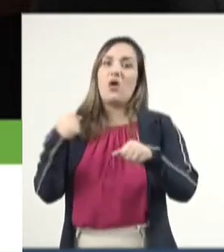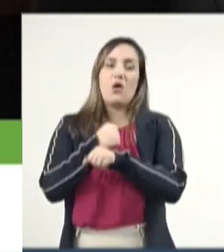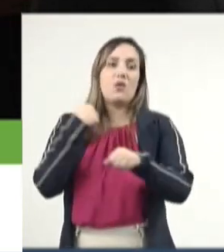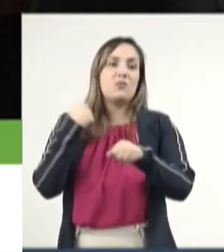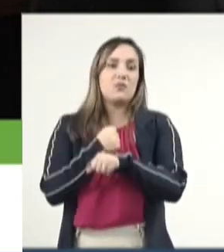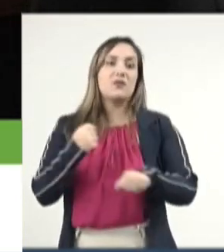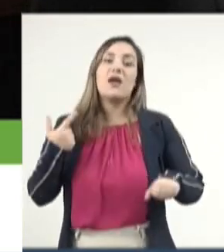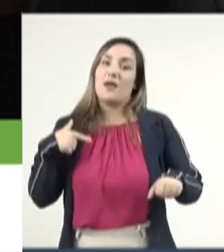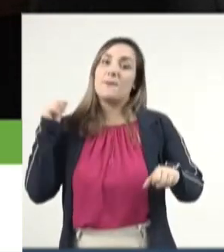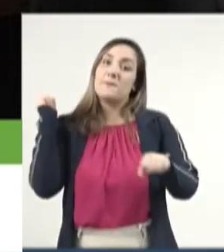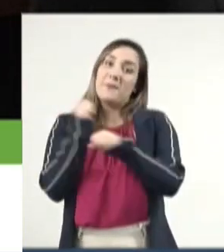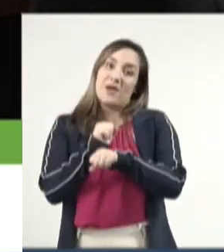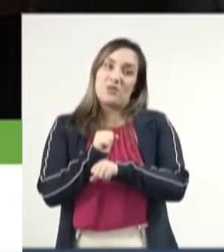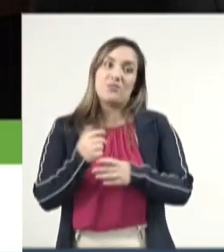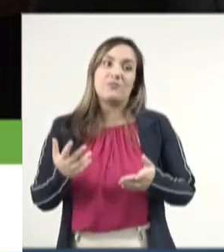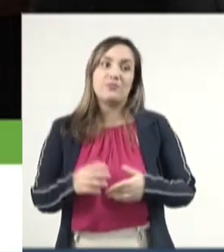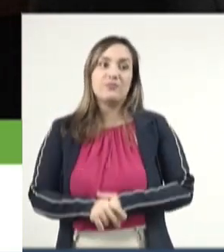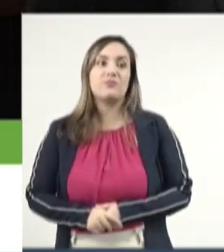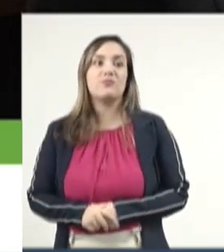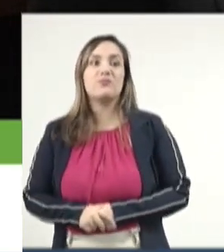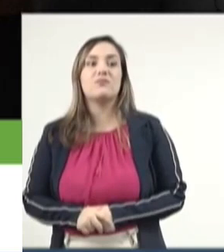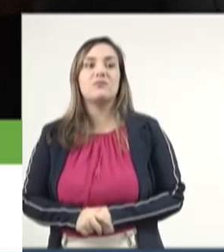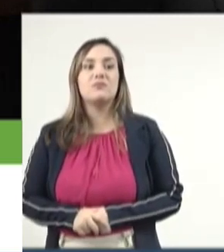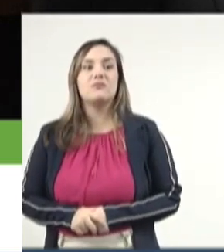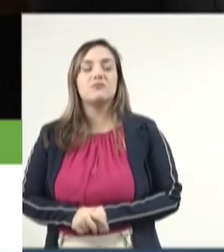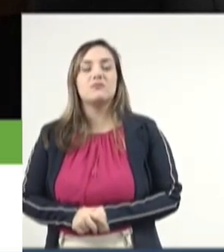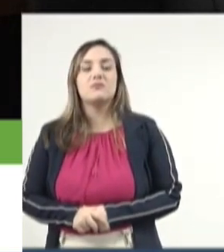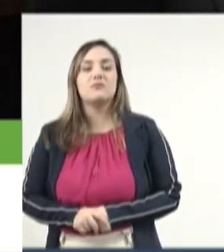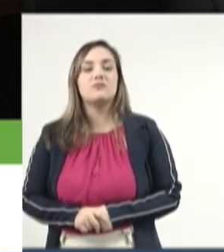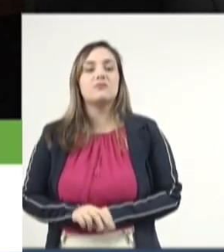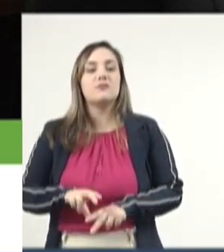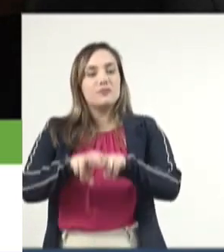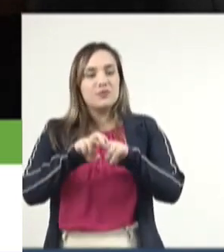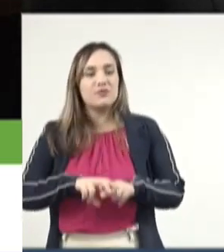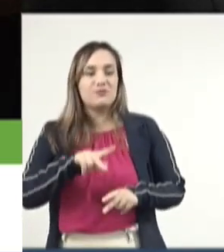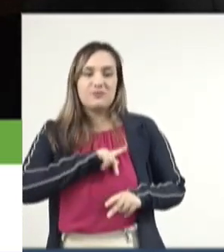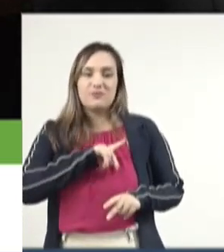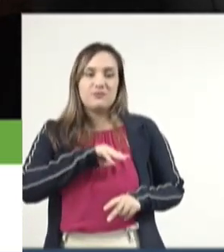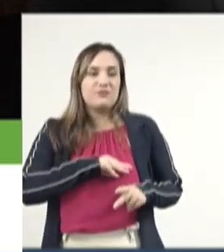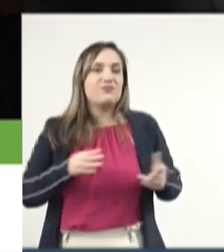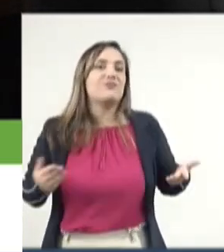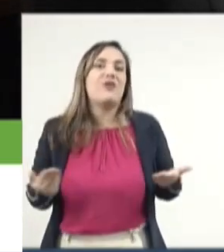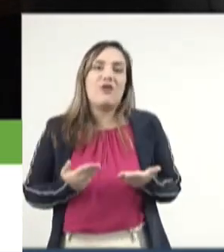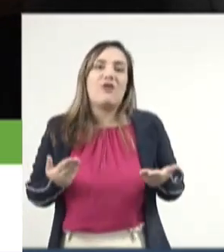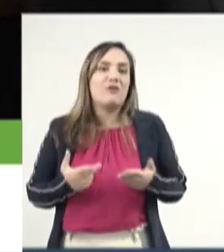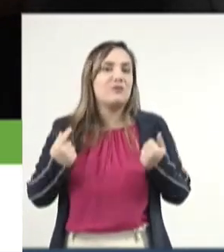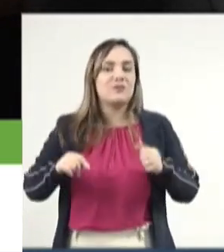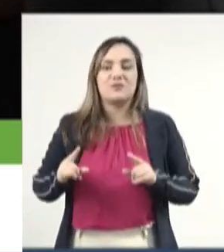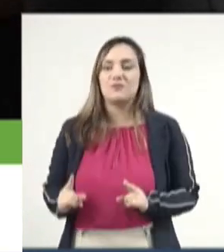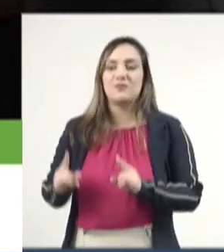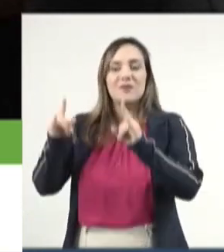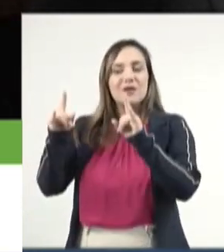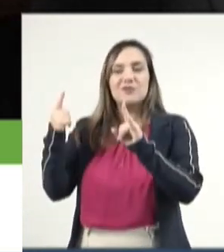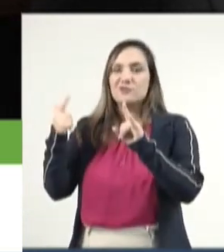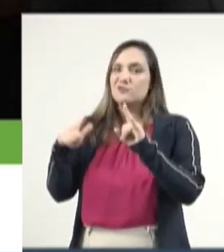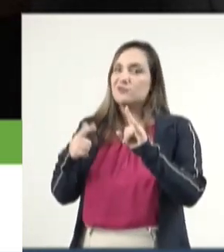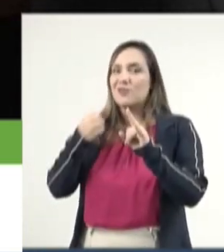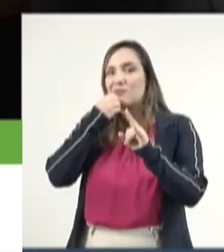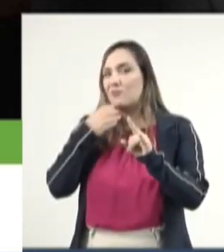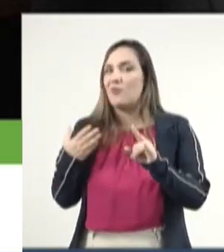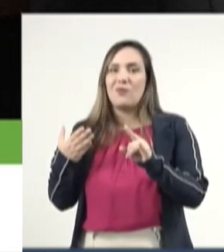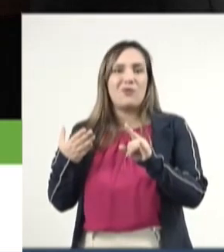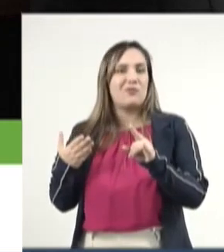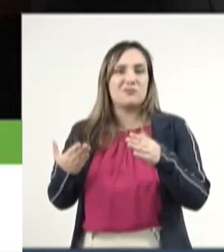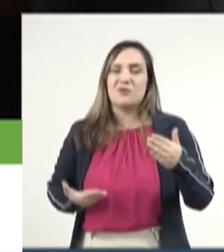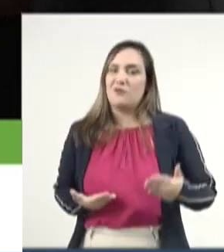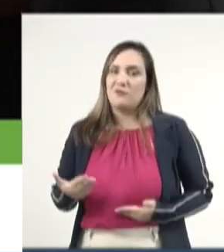obra e a obra está parada, e fez com que a Polícia Militar fosse deslocada para um prédio sem as mínimas